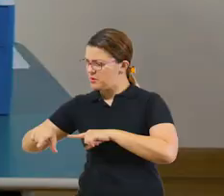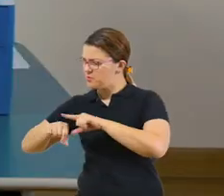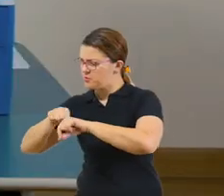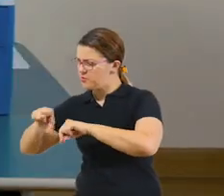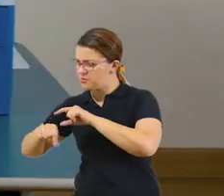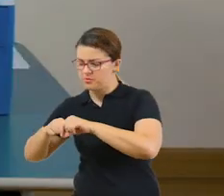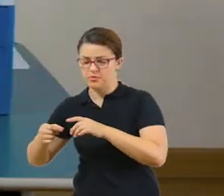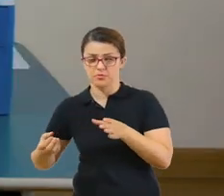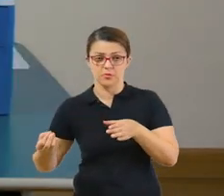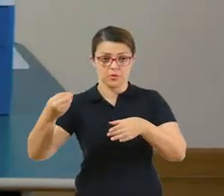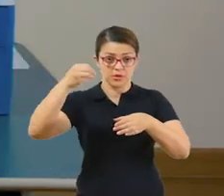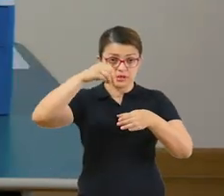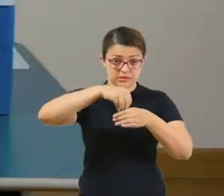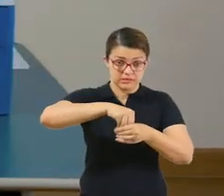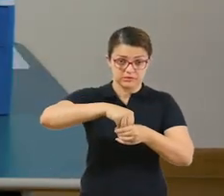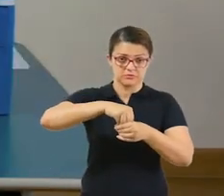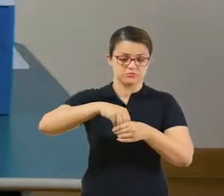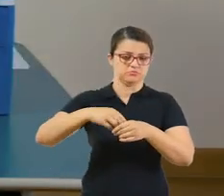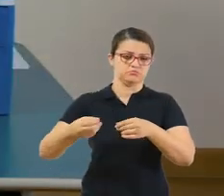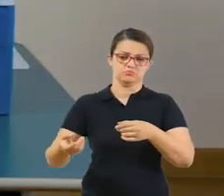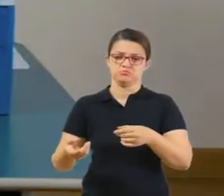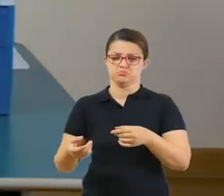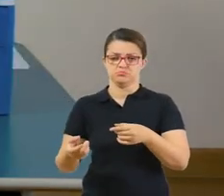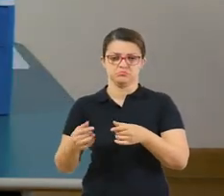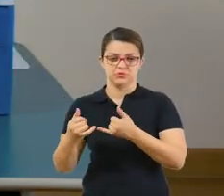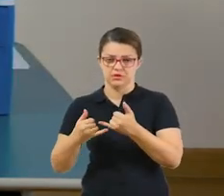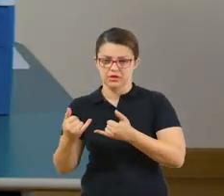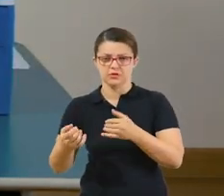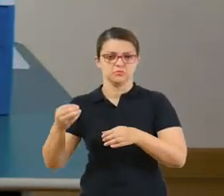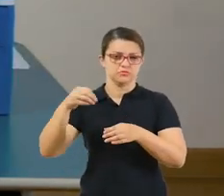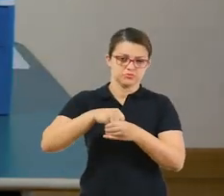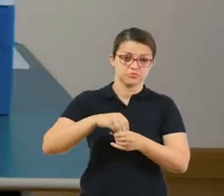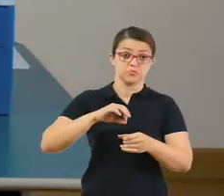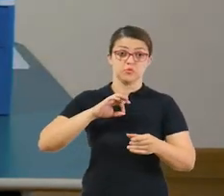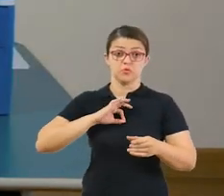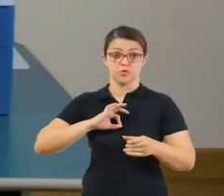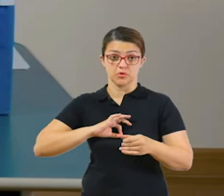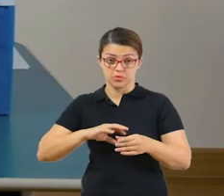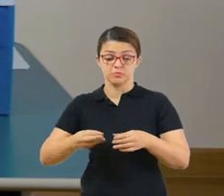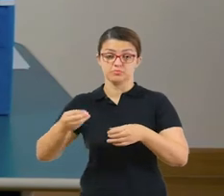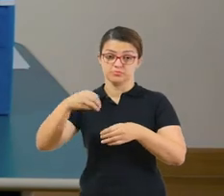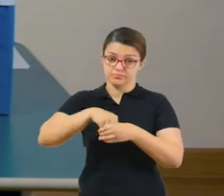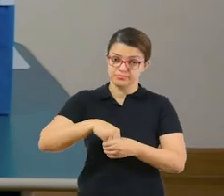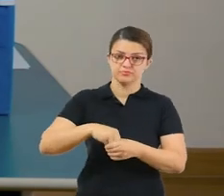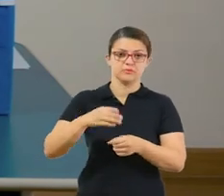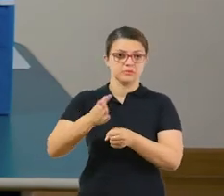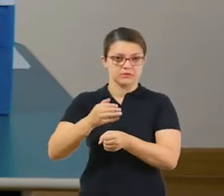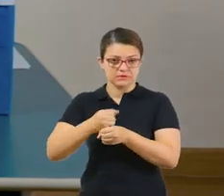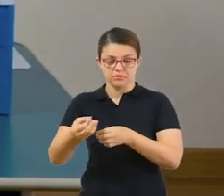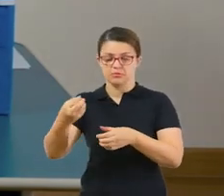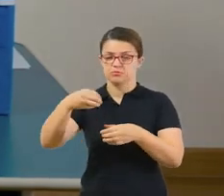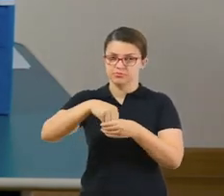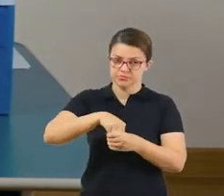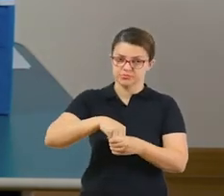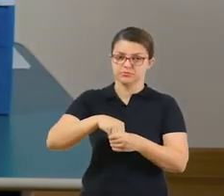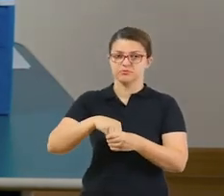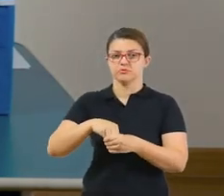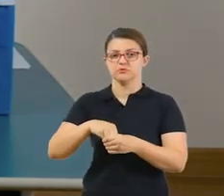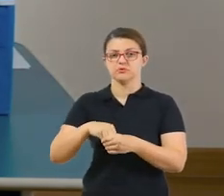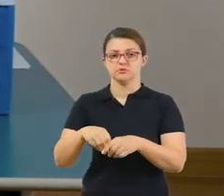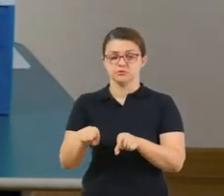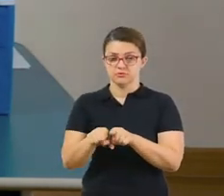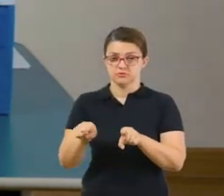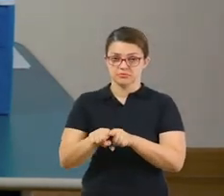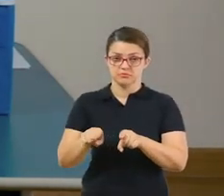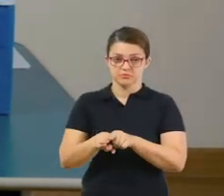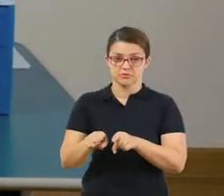Por exemplo, brinquedo, alguns brinquedos, um botão, uma batatinha. E aqui eu